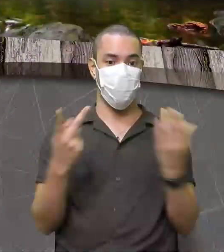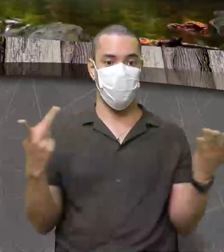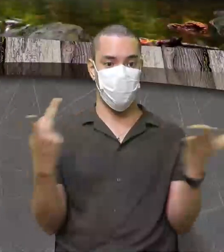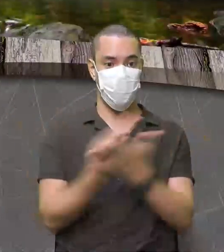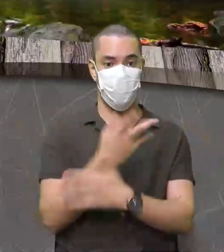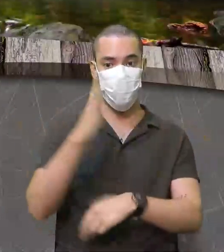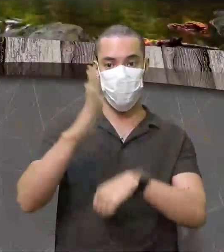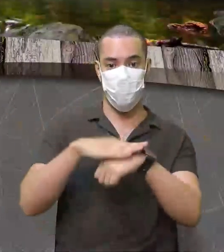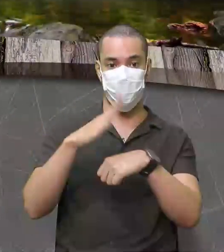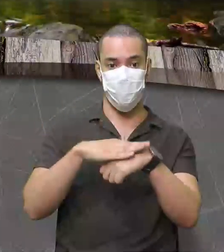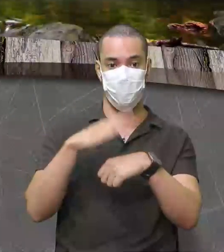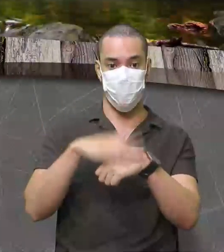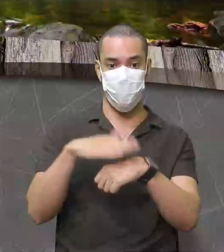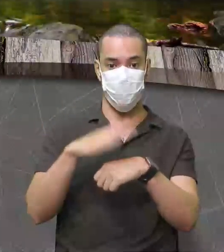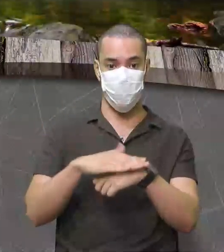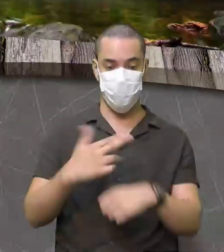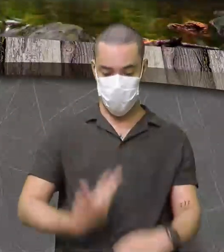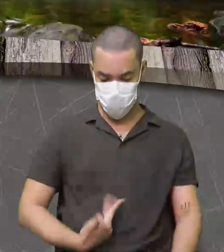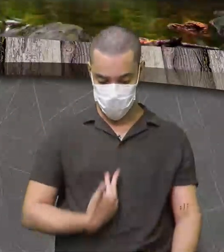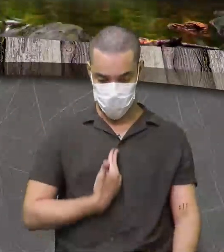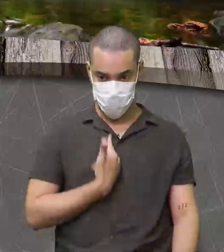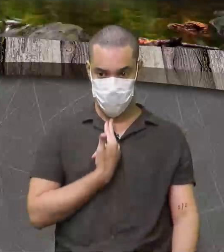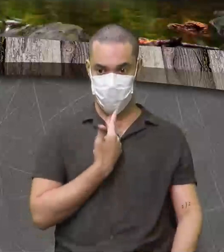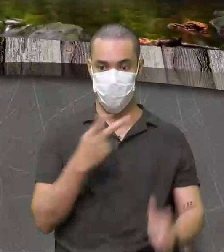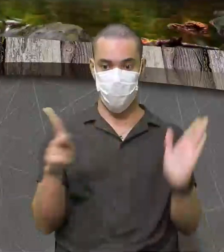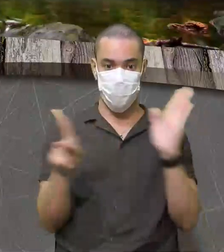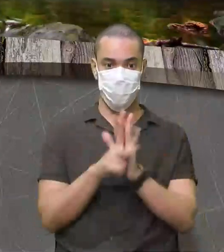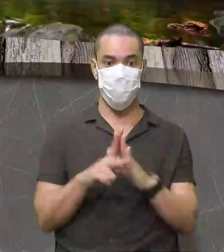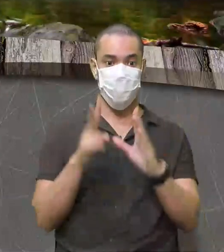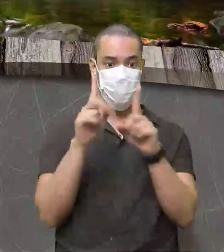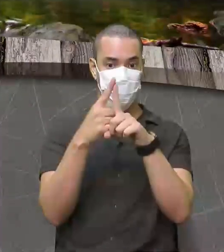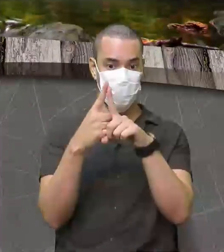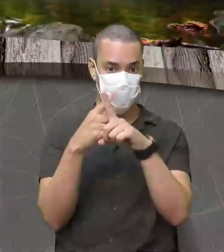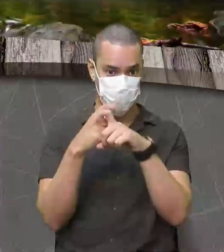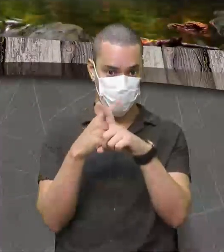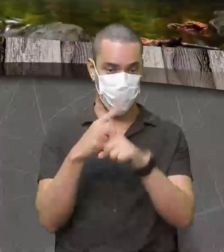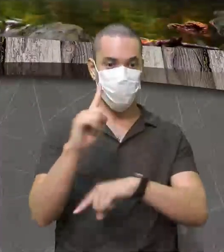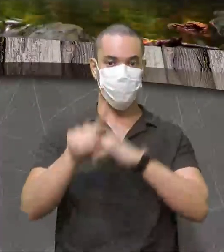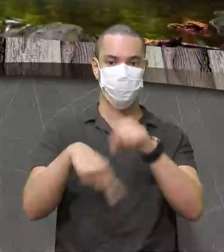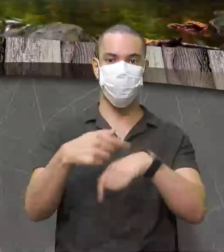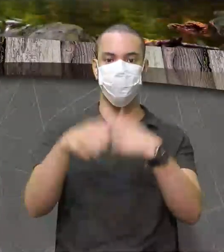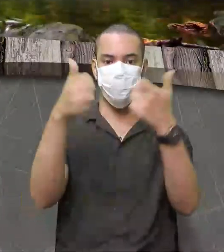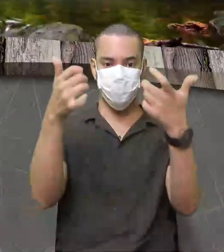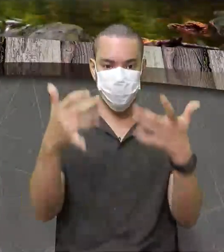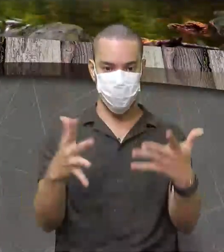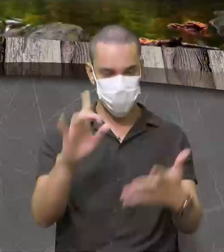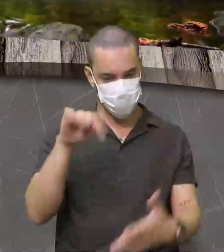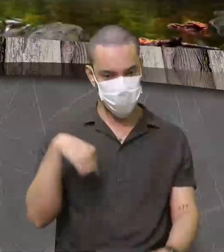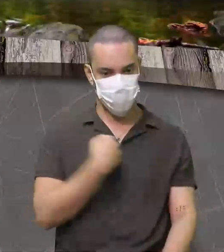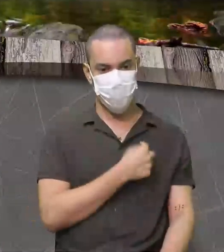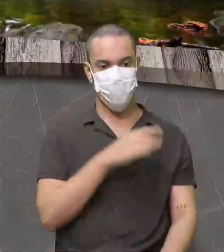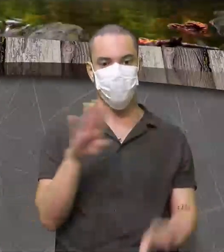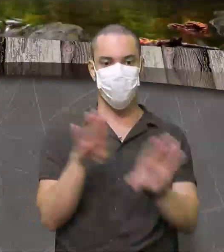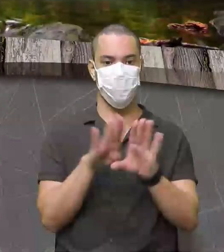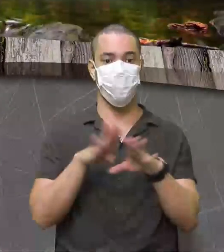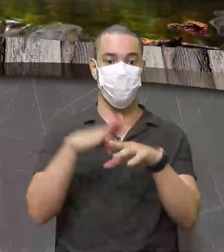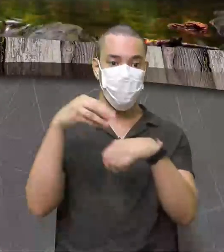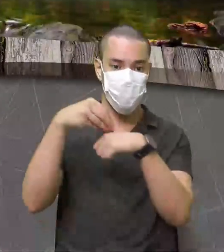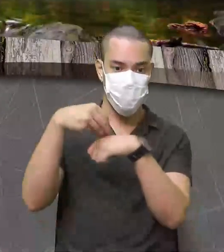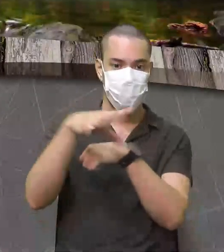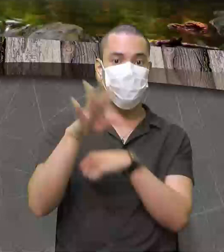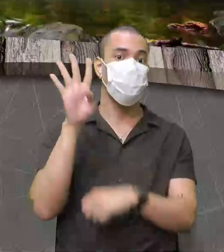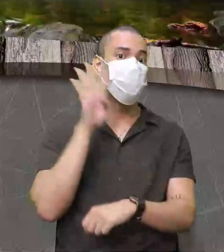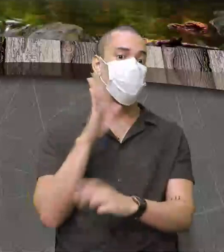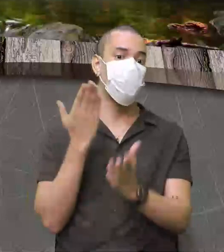anatômico do cromossomo, tá bom? Depois eu vou explicar, né? A gente aqui vai explicar para vocês. Eu acho legal essa aula para